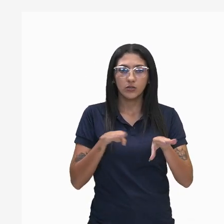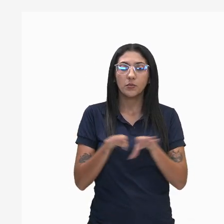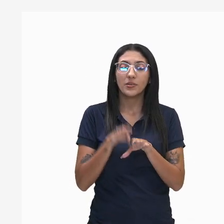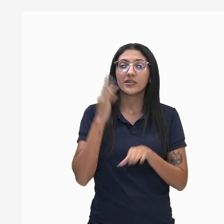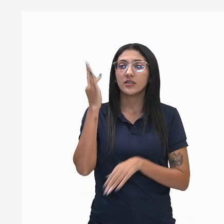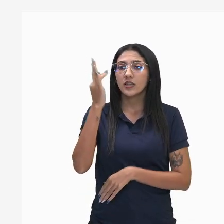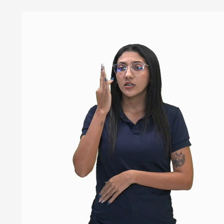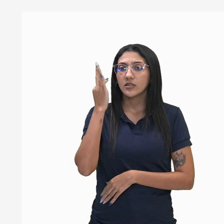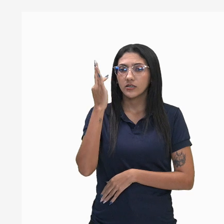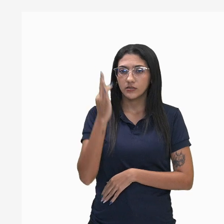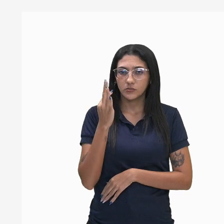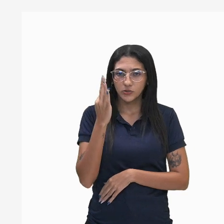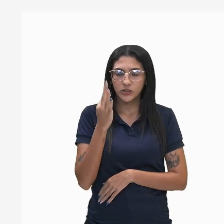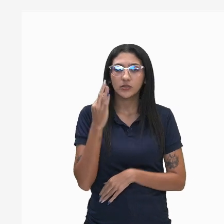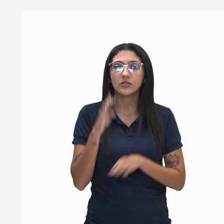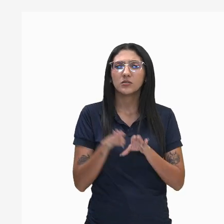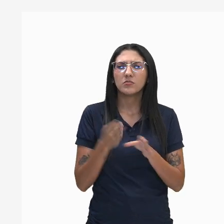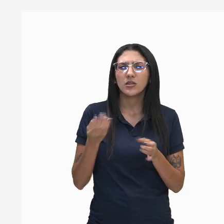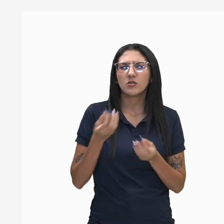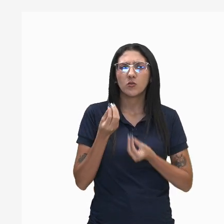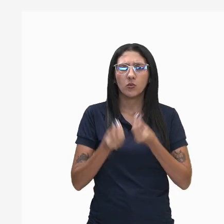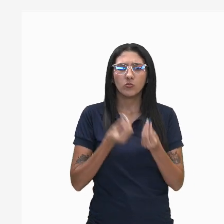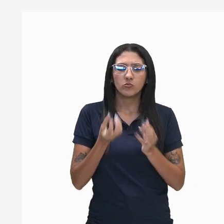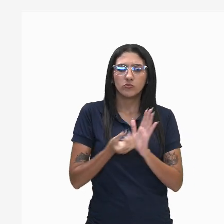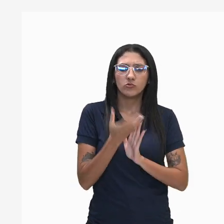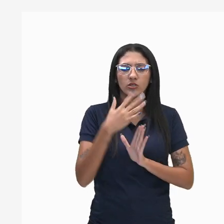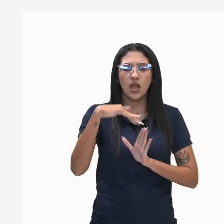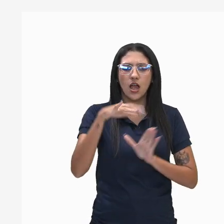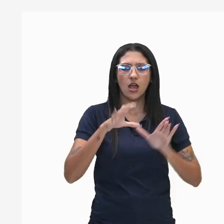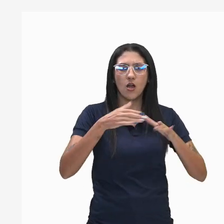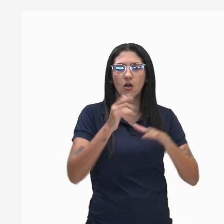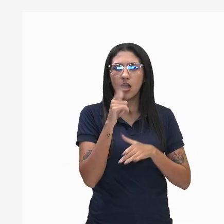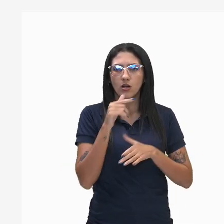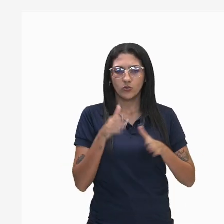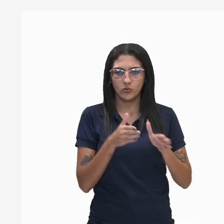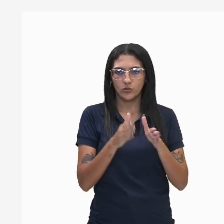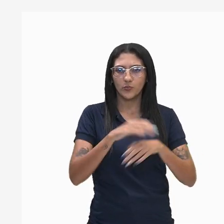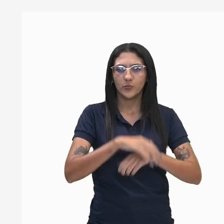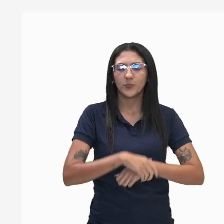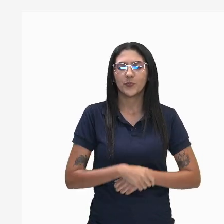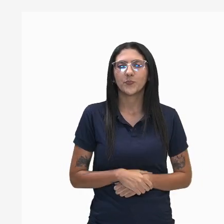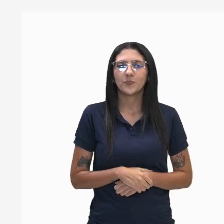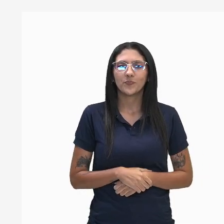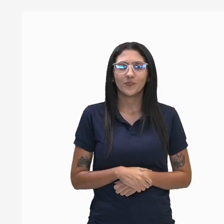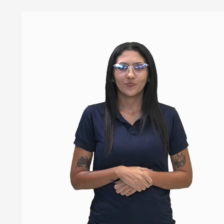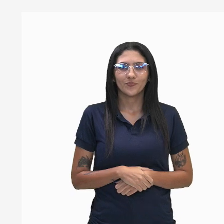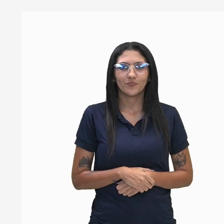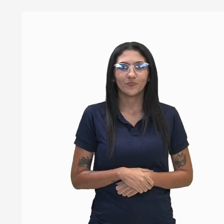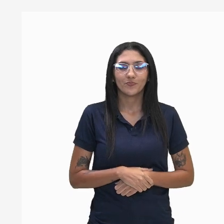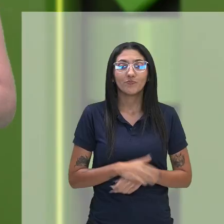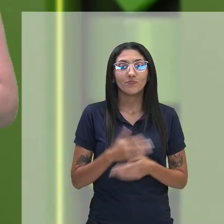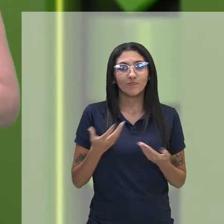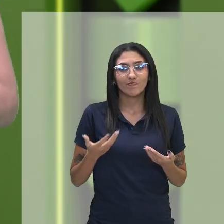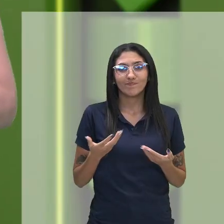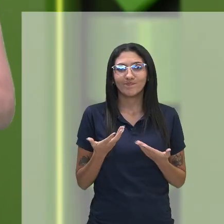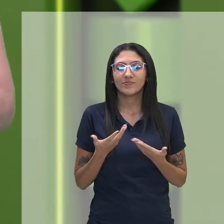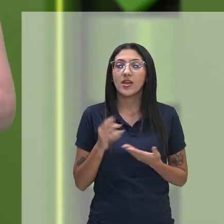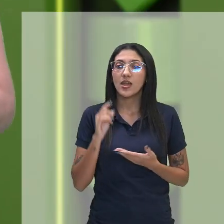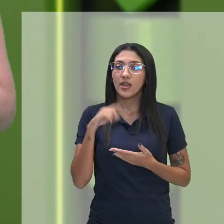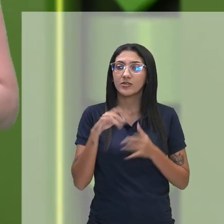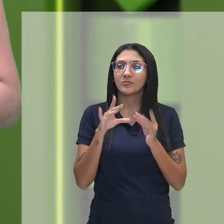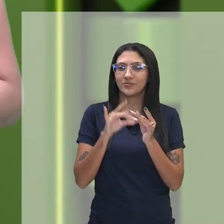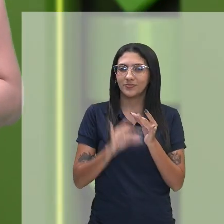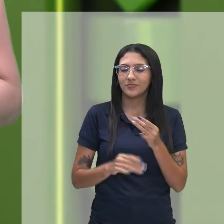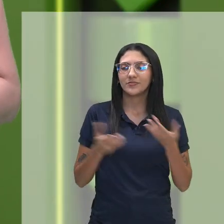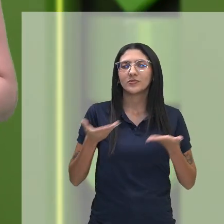da deriva continental e formação da bacia amazônica. Tá certo? Então, esse é o